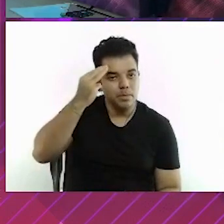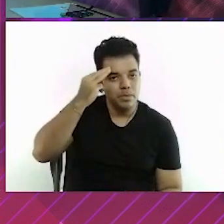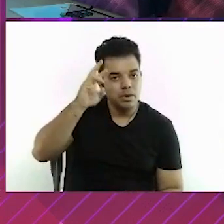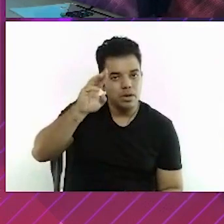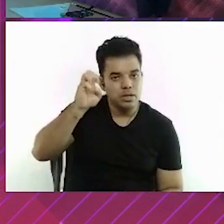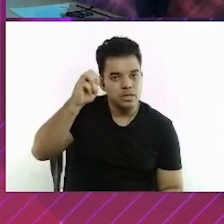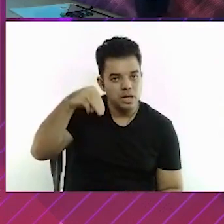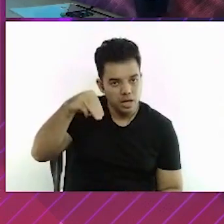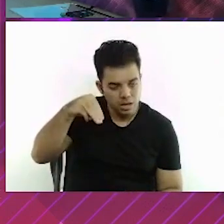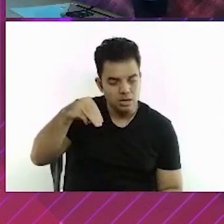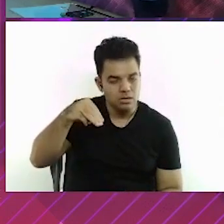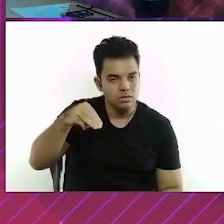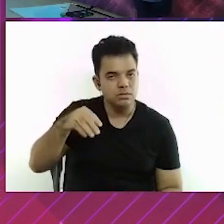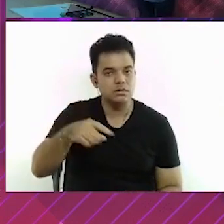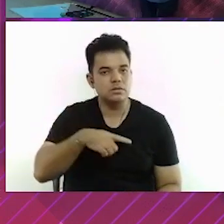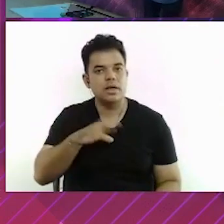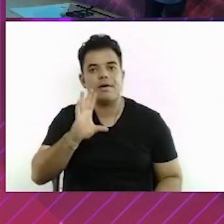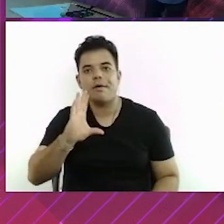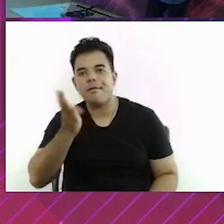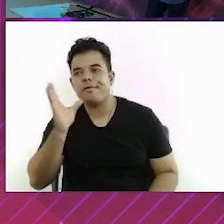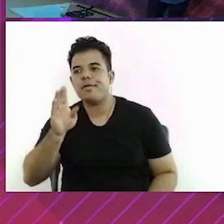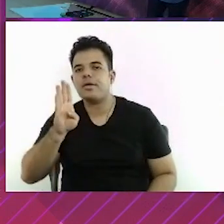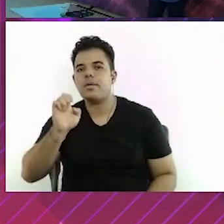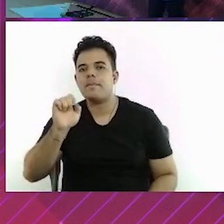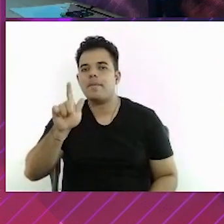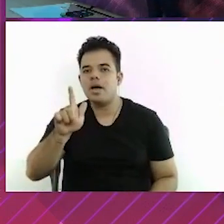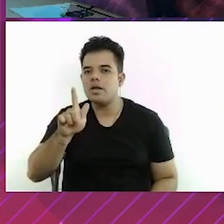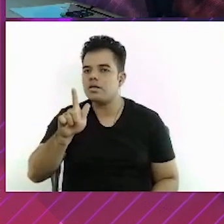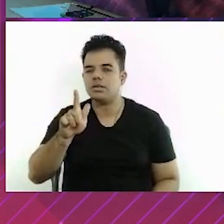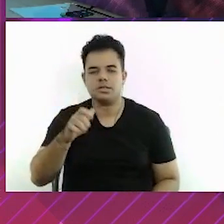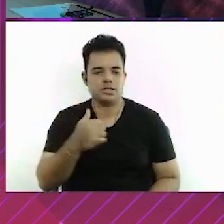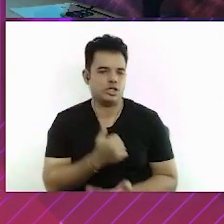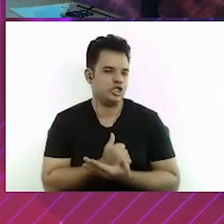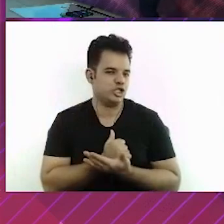problema, reiniciar, bug, os dados perdeu.